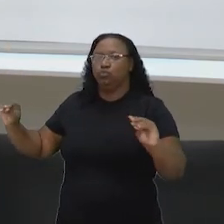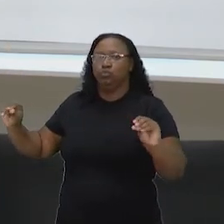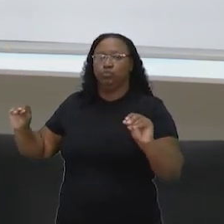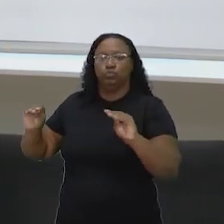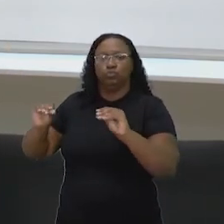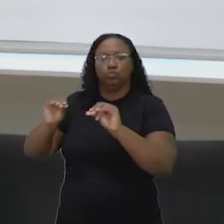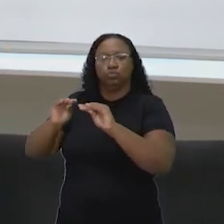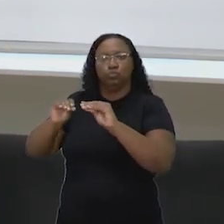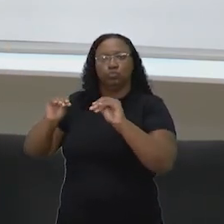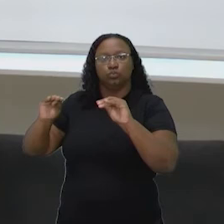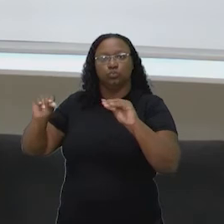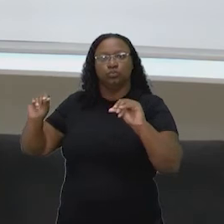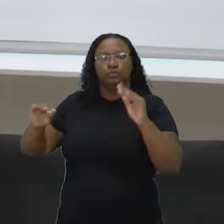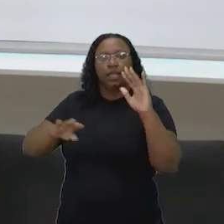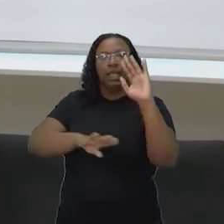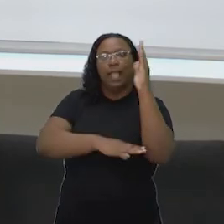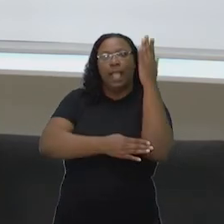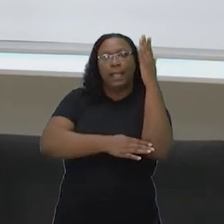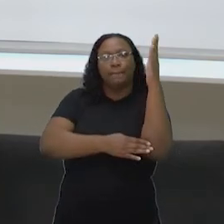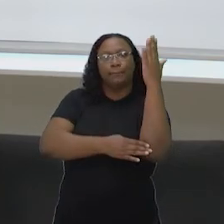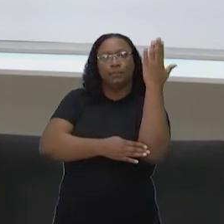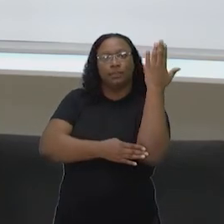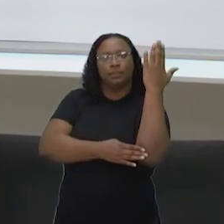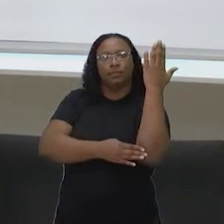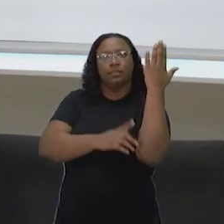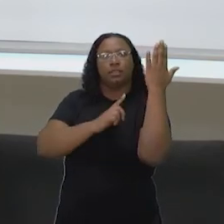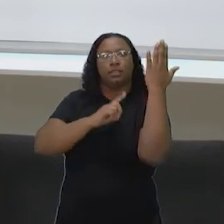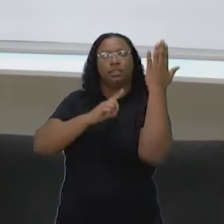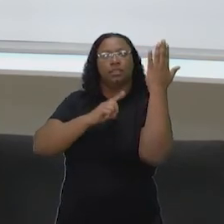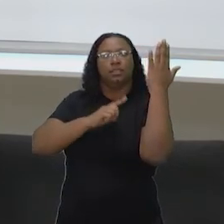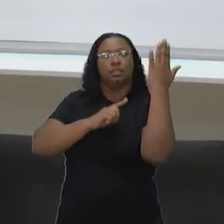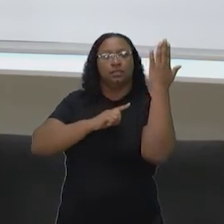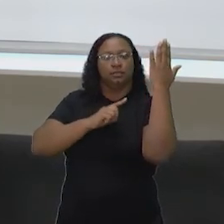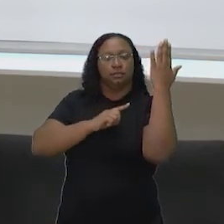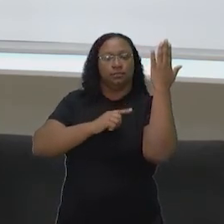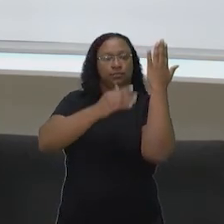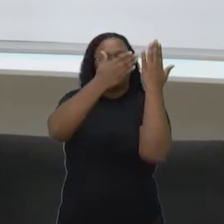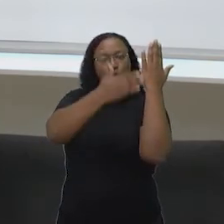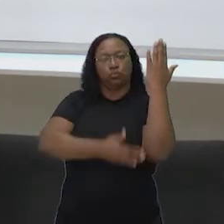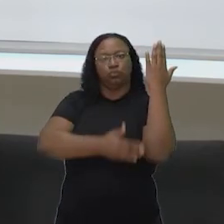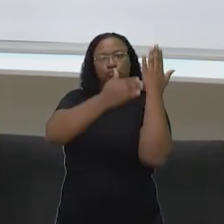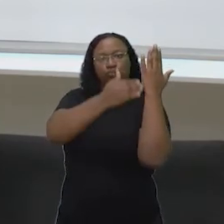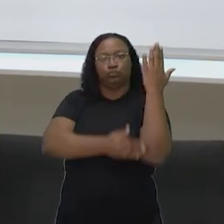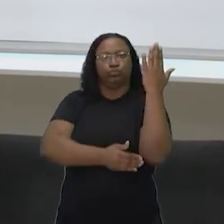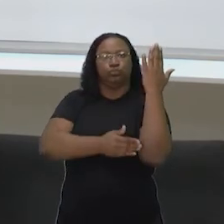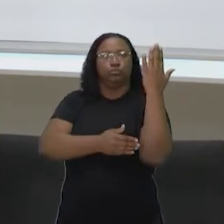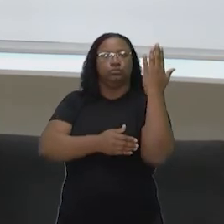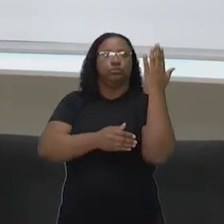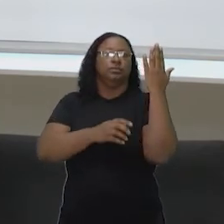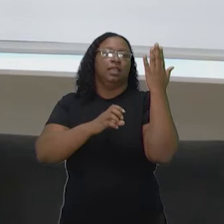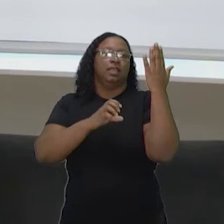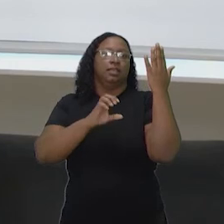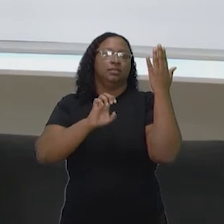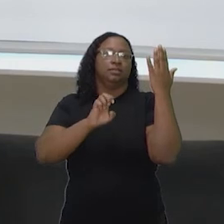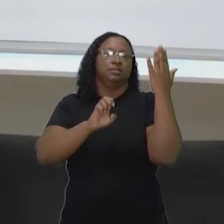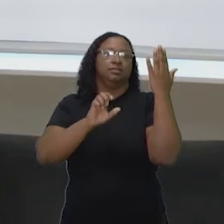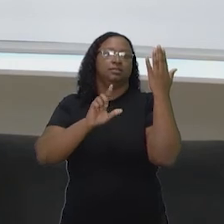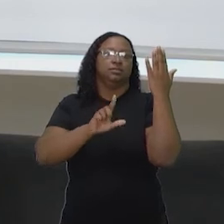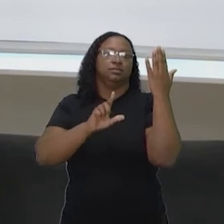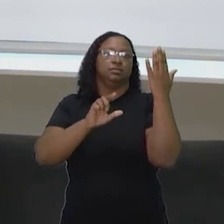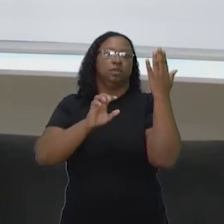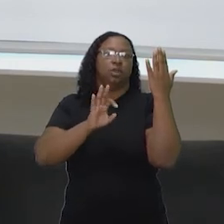a madeira, né, ela é composta por lignina, celulose e hemicelulose. E aí a